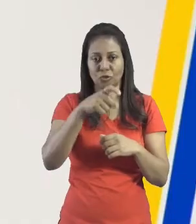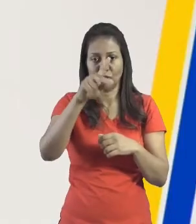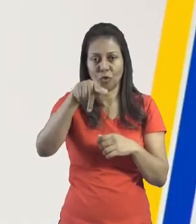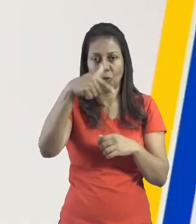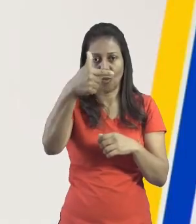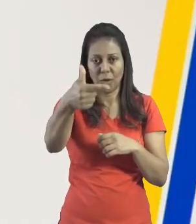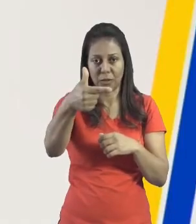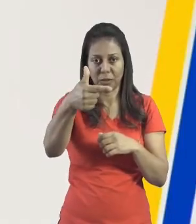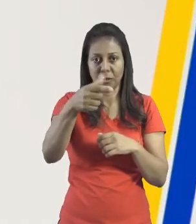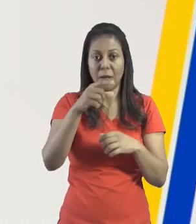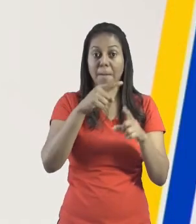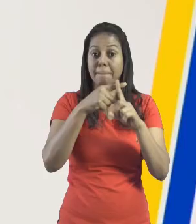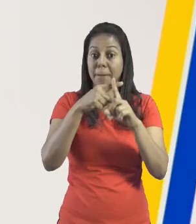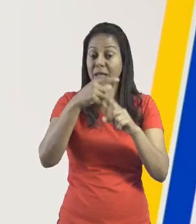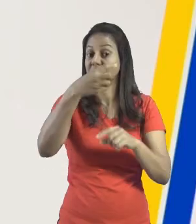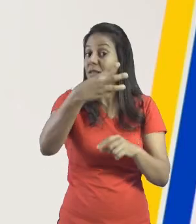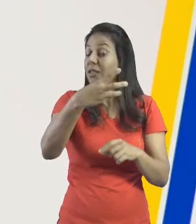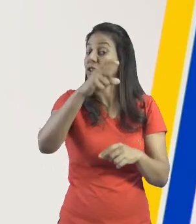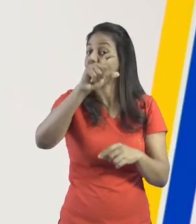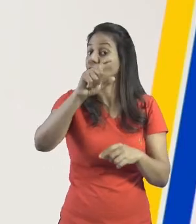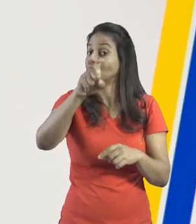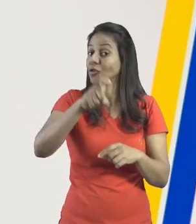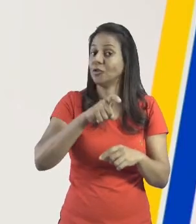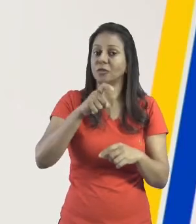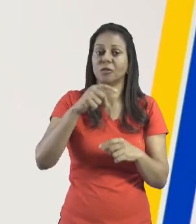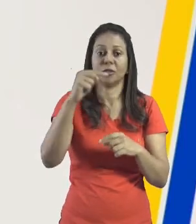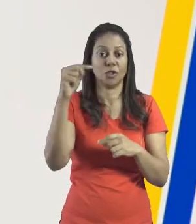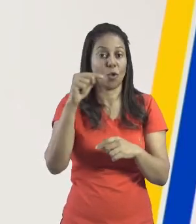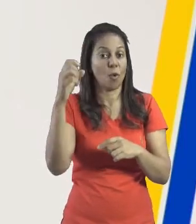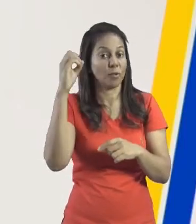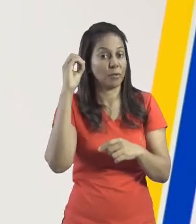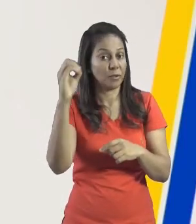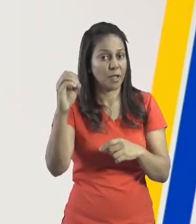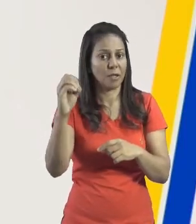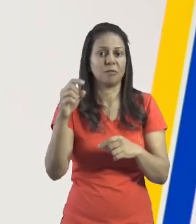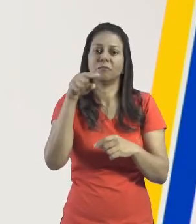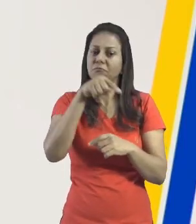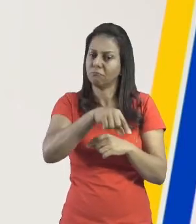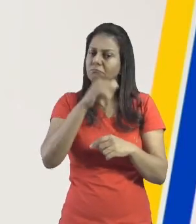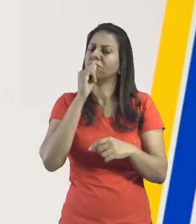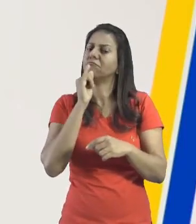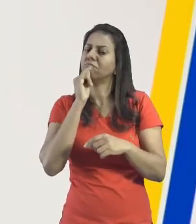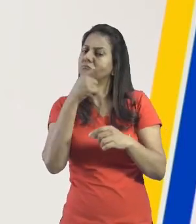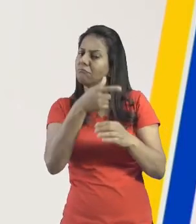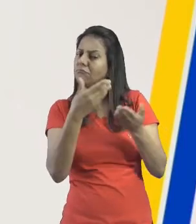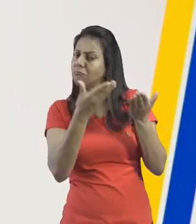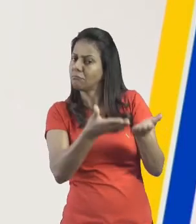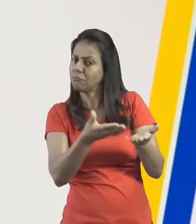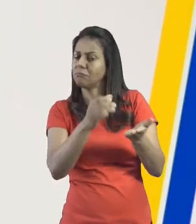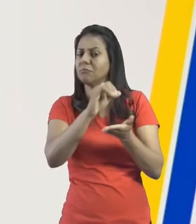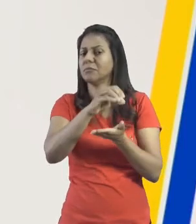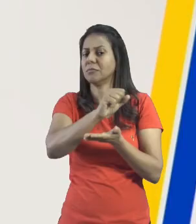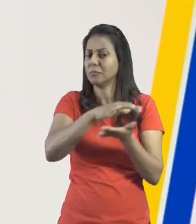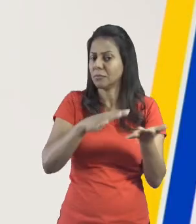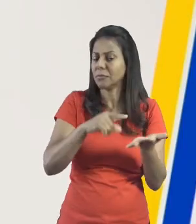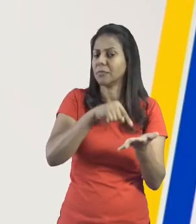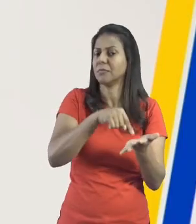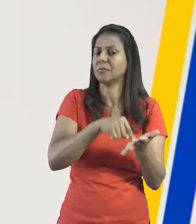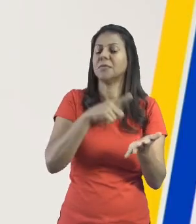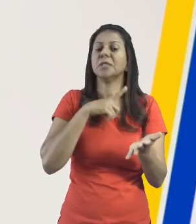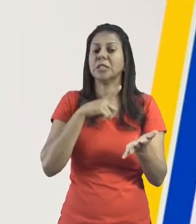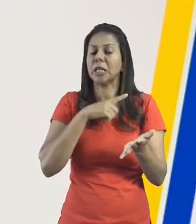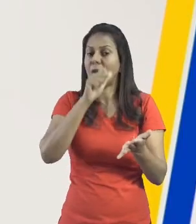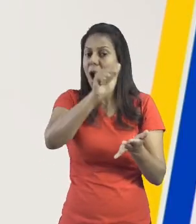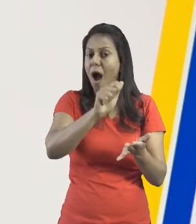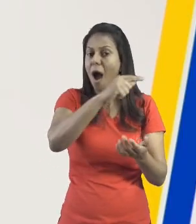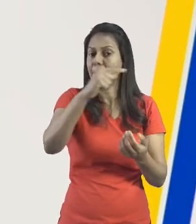mais 3x igual a 0. Nesse outro exemplo, também nós podemos constatar que o A é